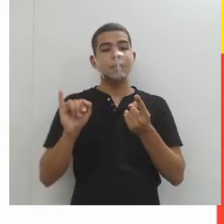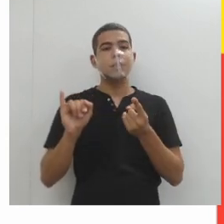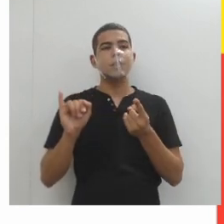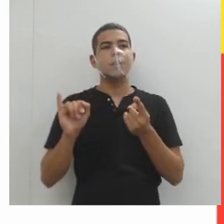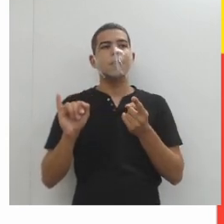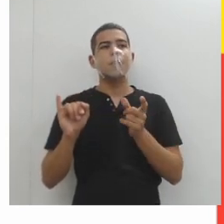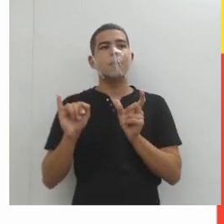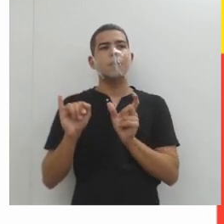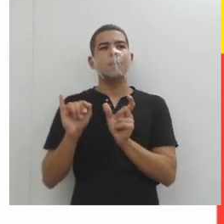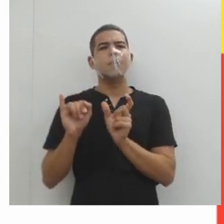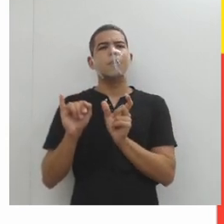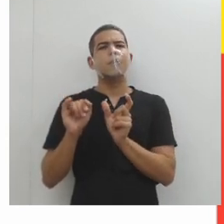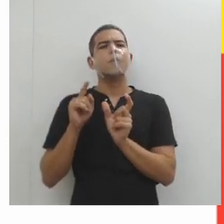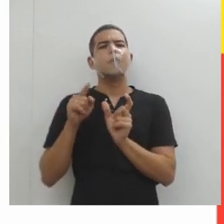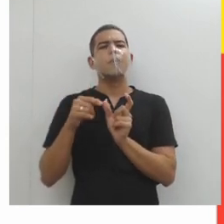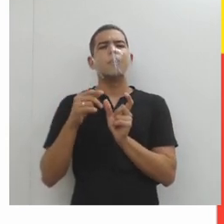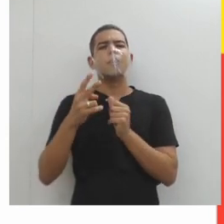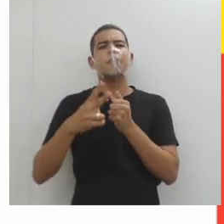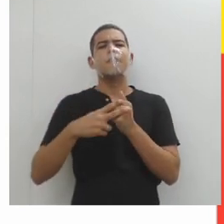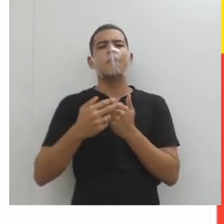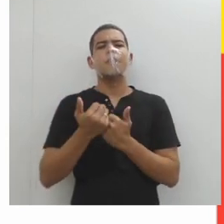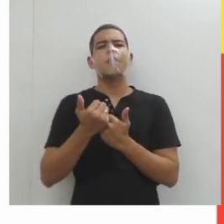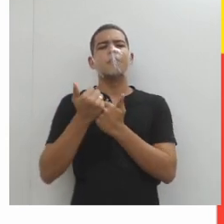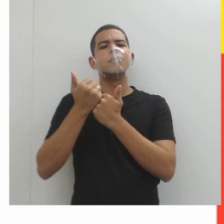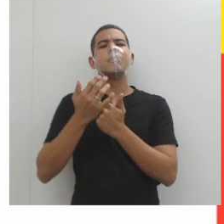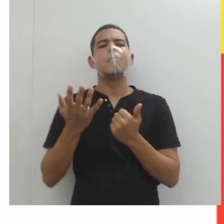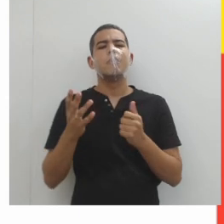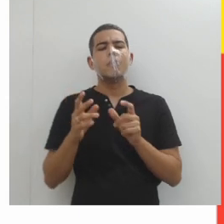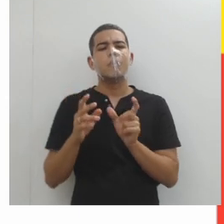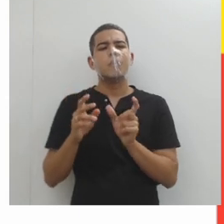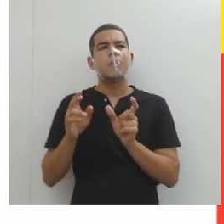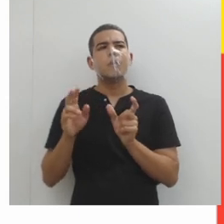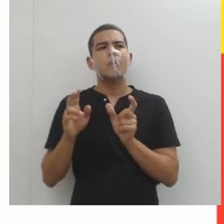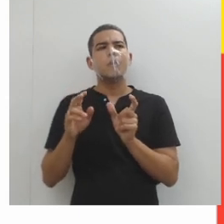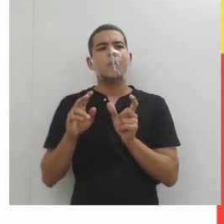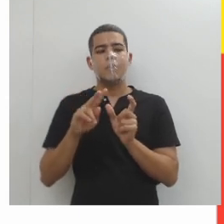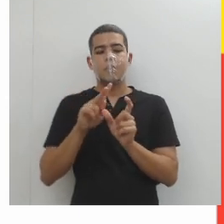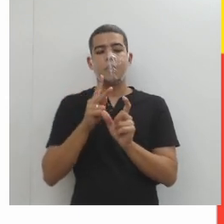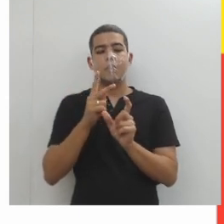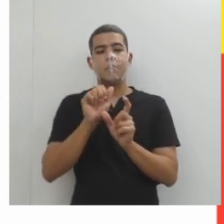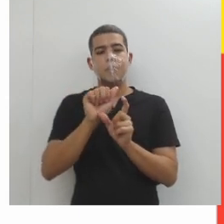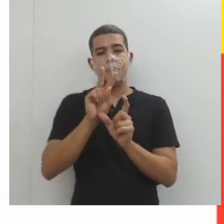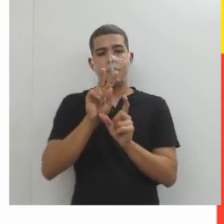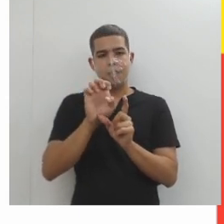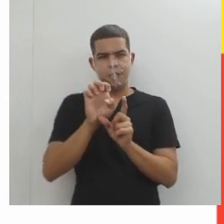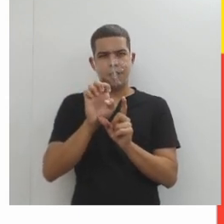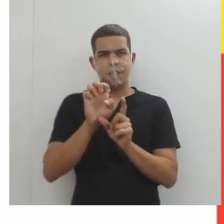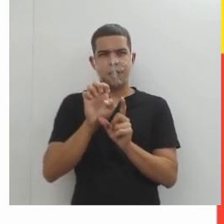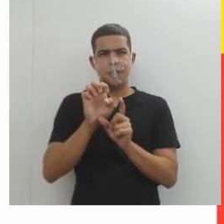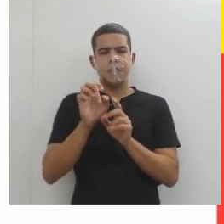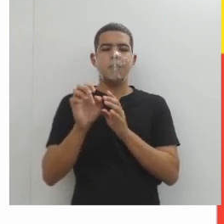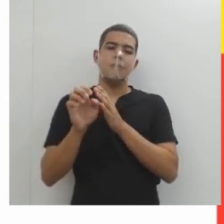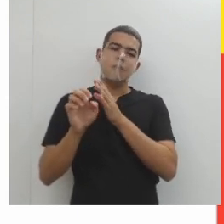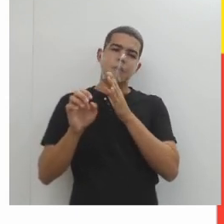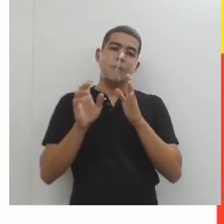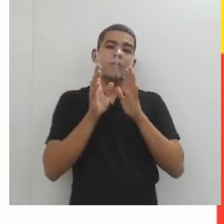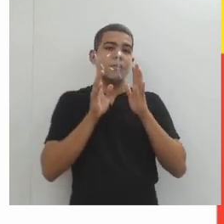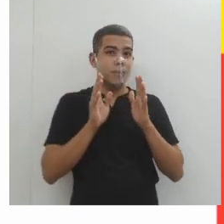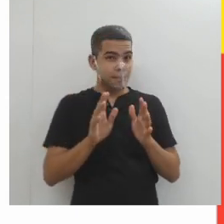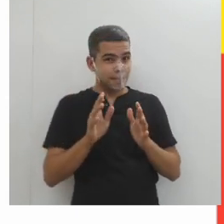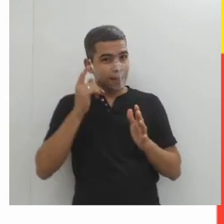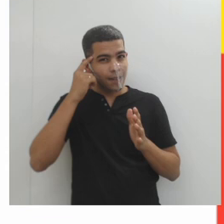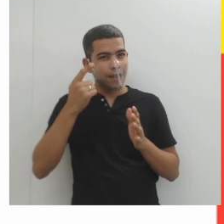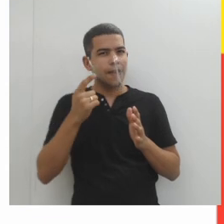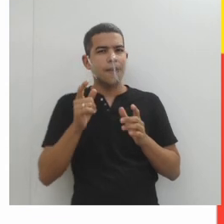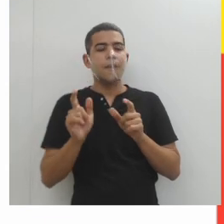desse pronome. Qual que seria mesmo, have ou has? E aí? Vai ser o have, né? Então, I have already.